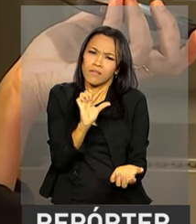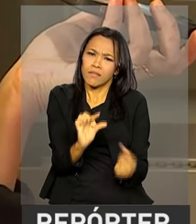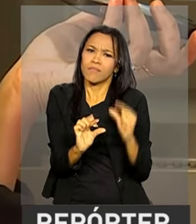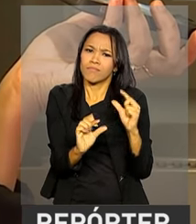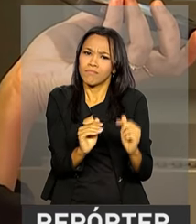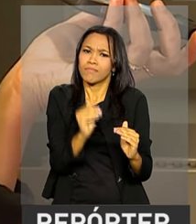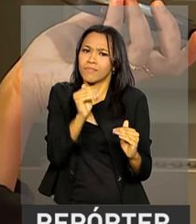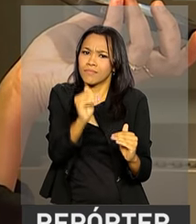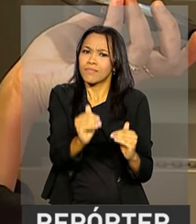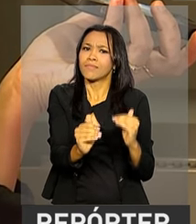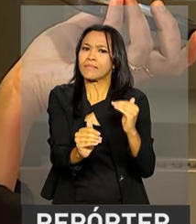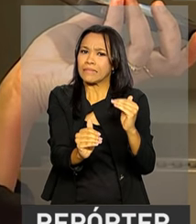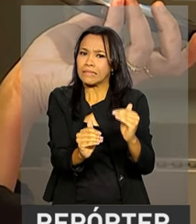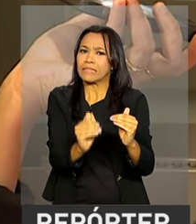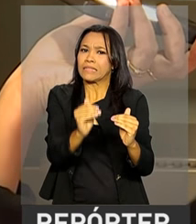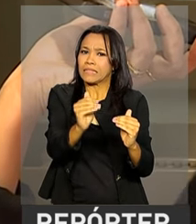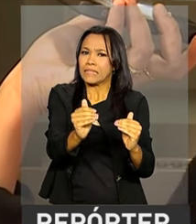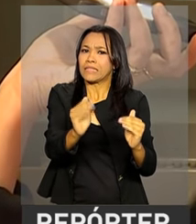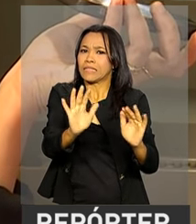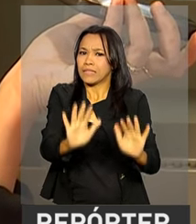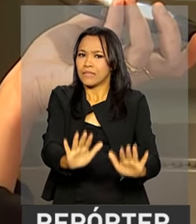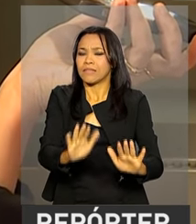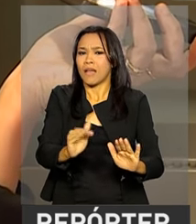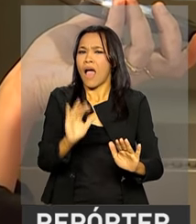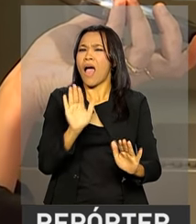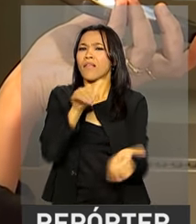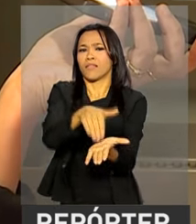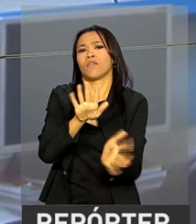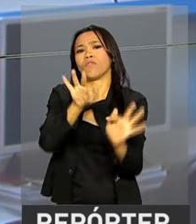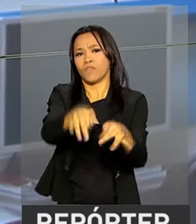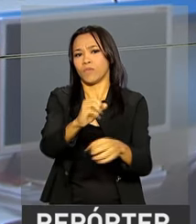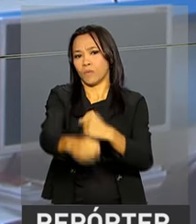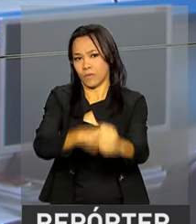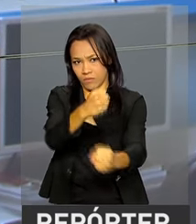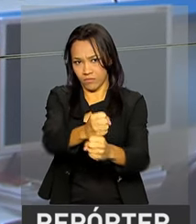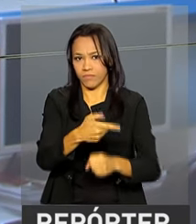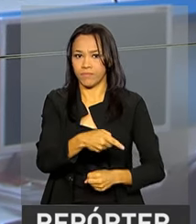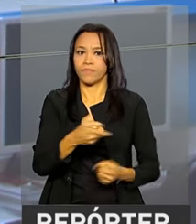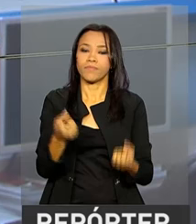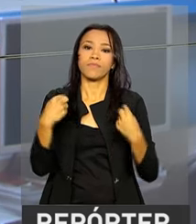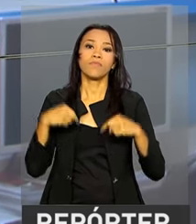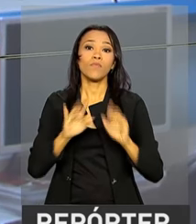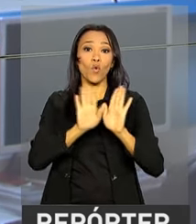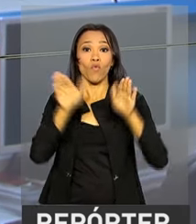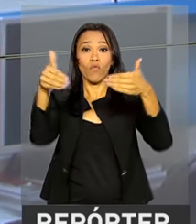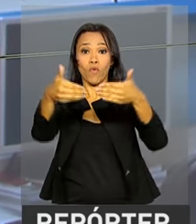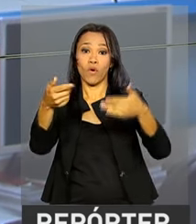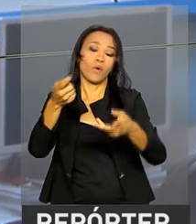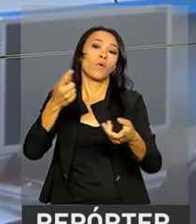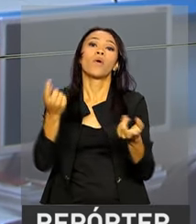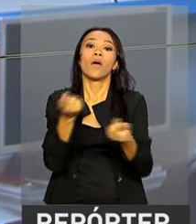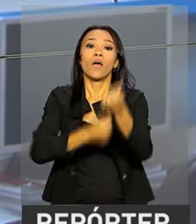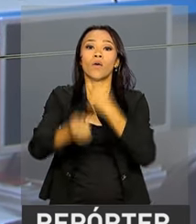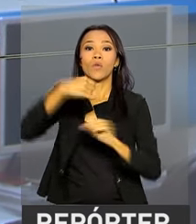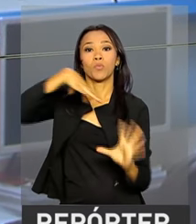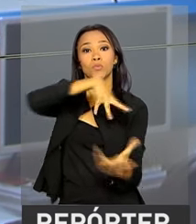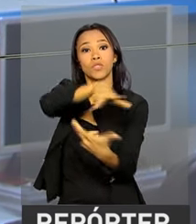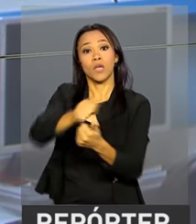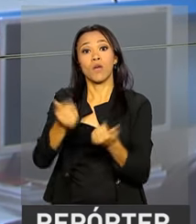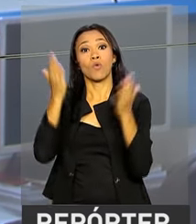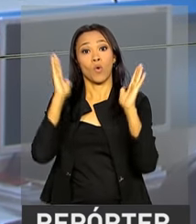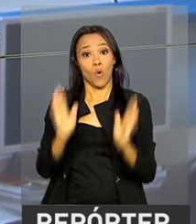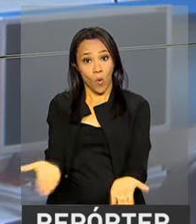cresce de uma maneira bastante vigorosa até o final do ano o fórum econômico Mundial começou hoje em D voz na